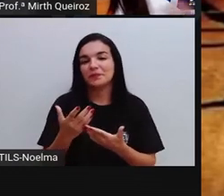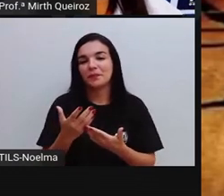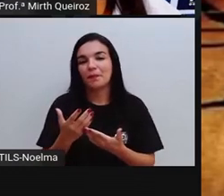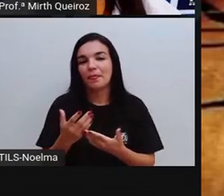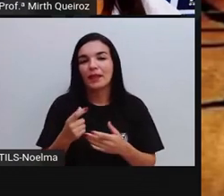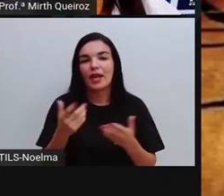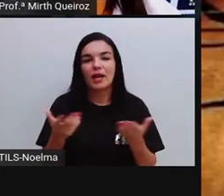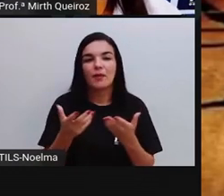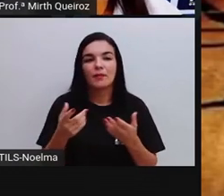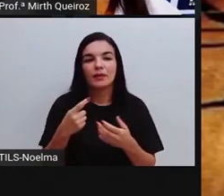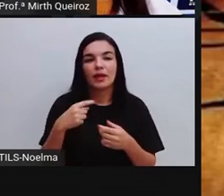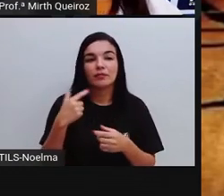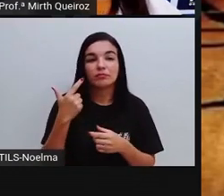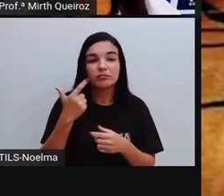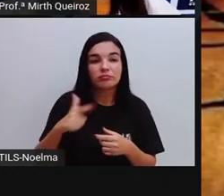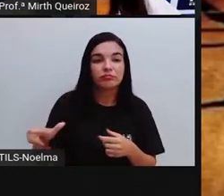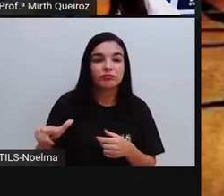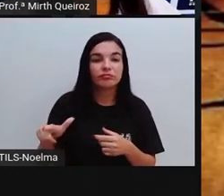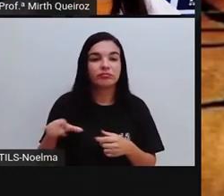medieval, mas que foi